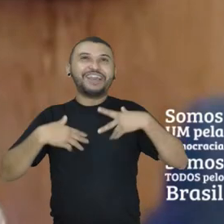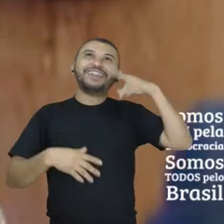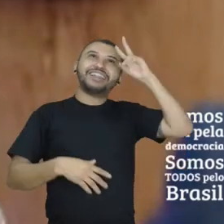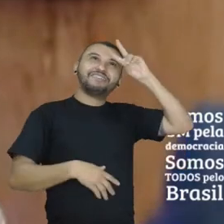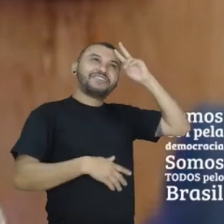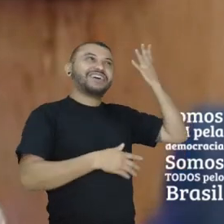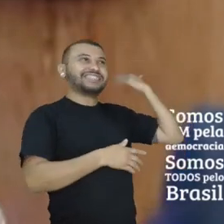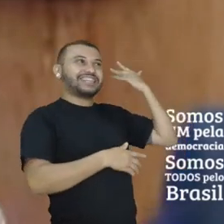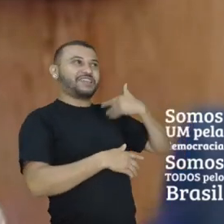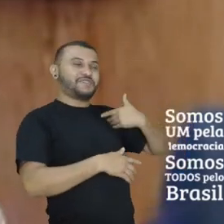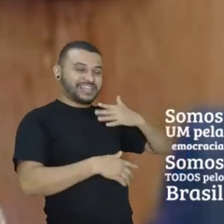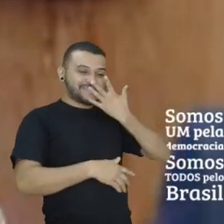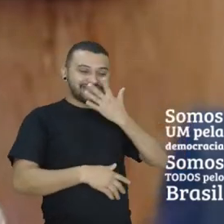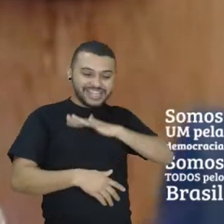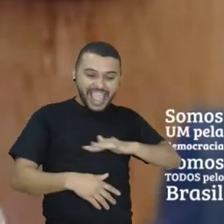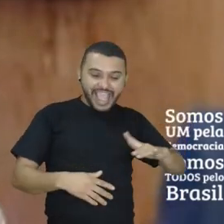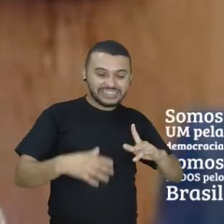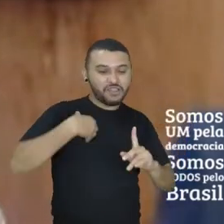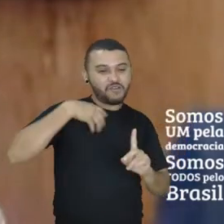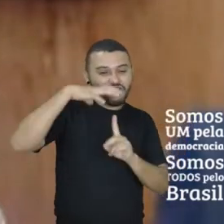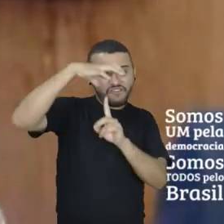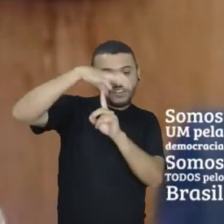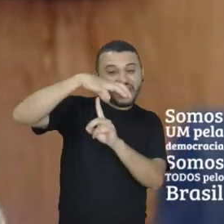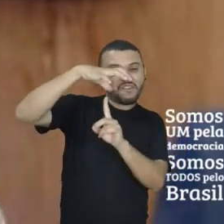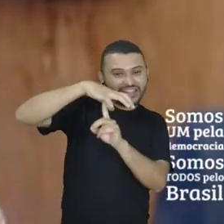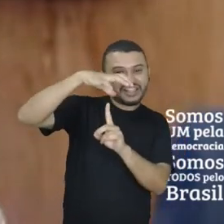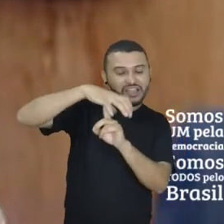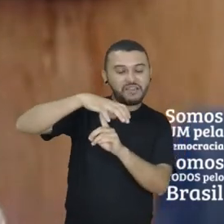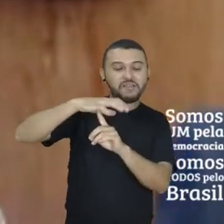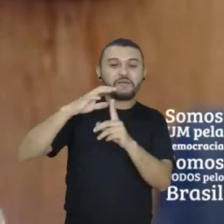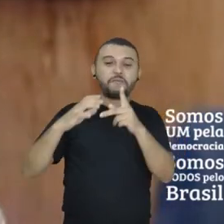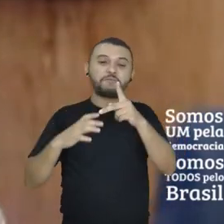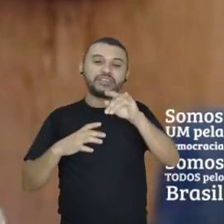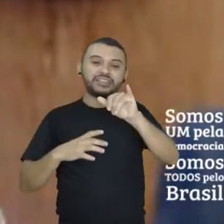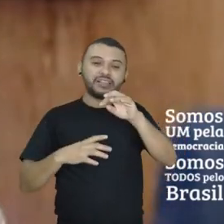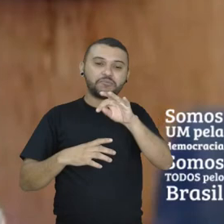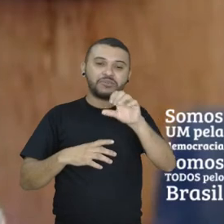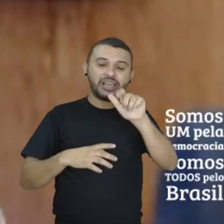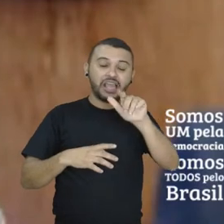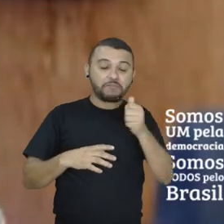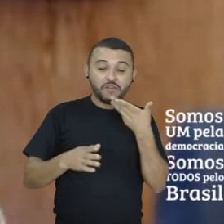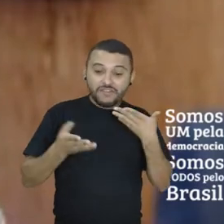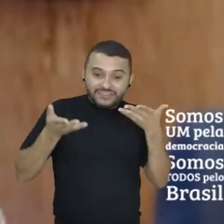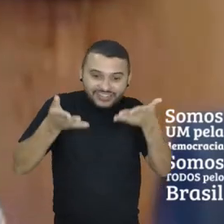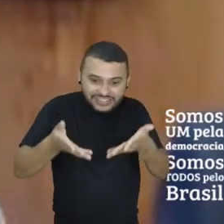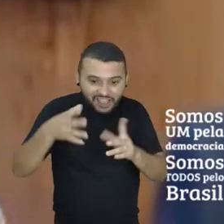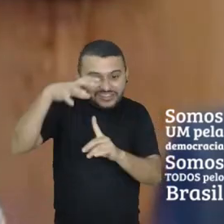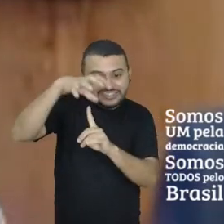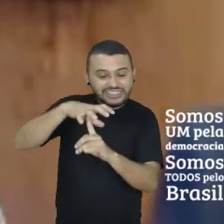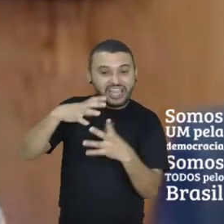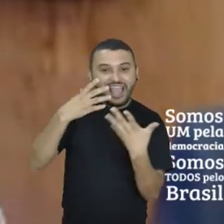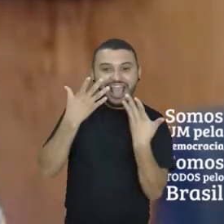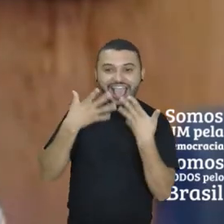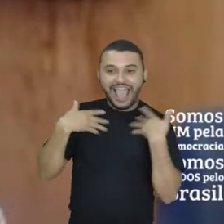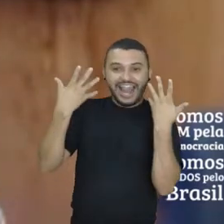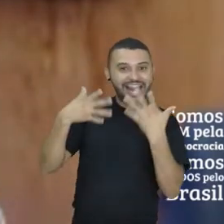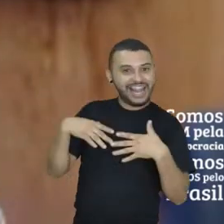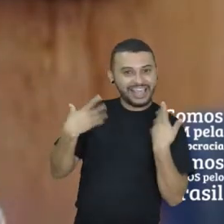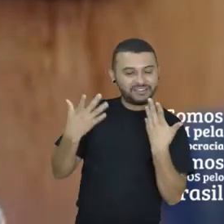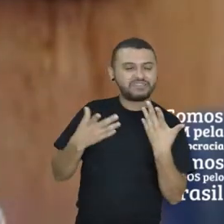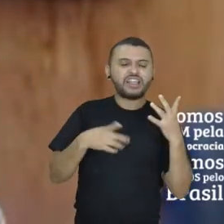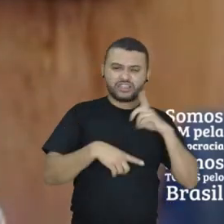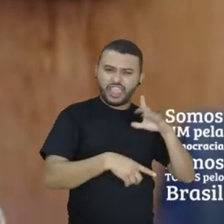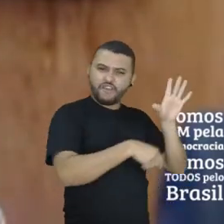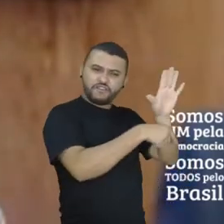em Pindamonhangaba, era uma festa. Hoje, nós temos filmes maravilhosos,